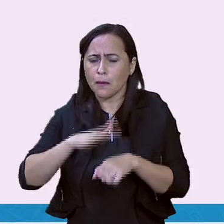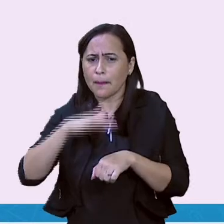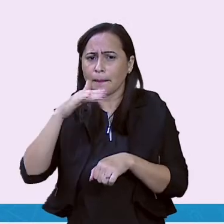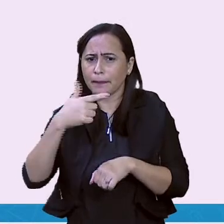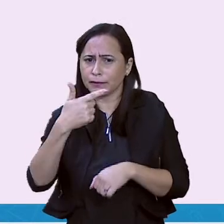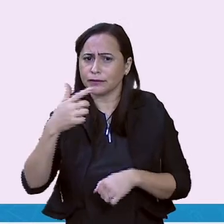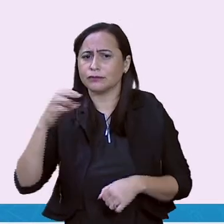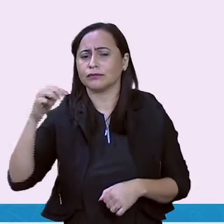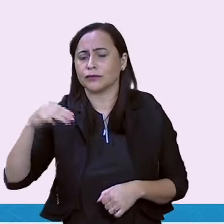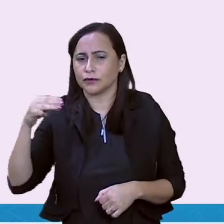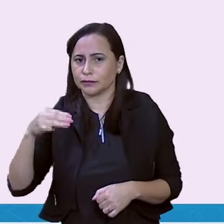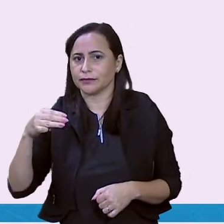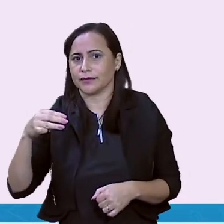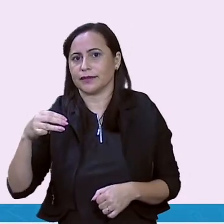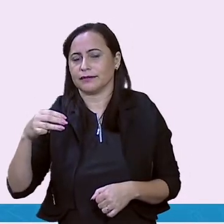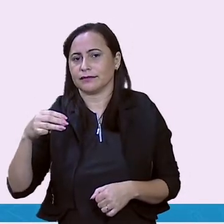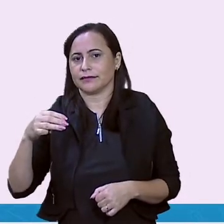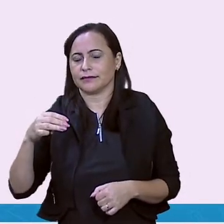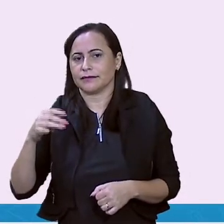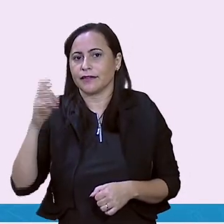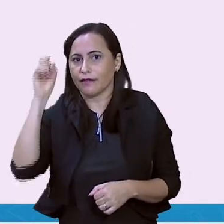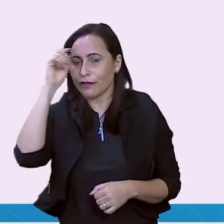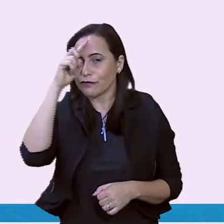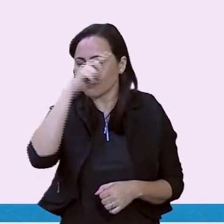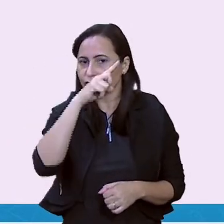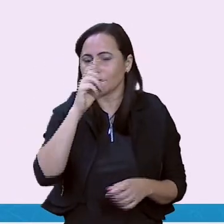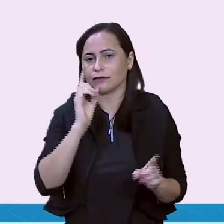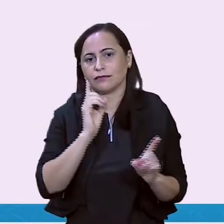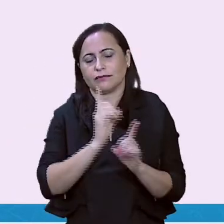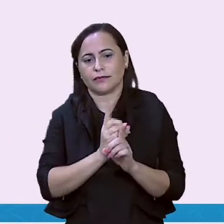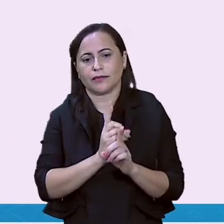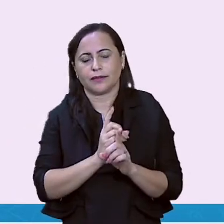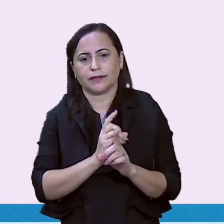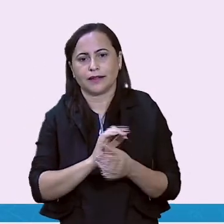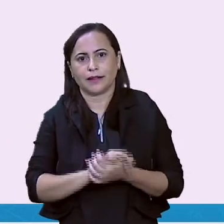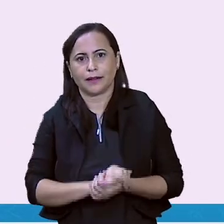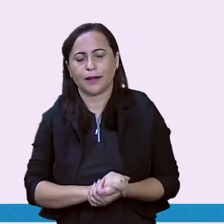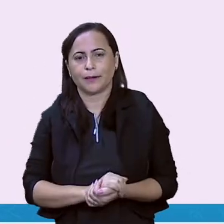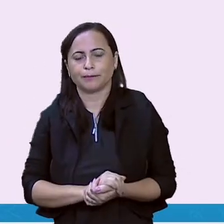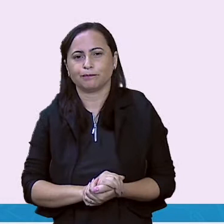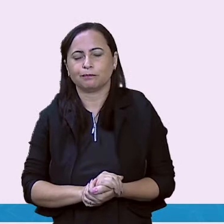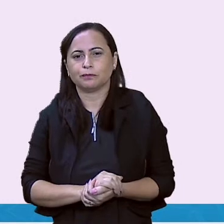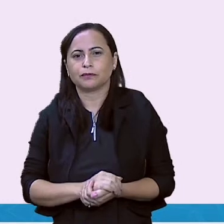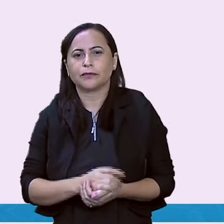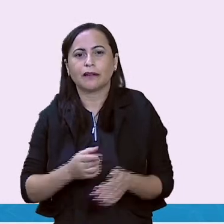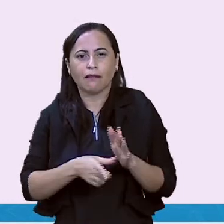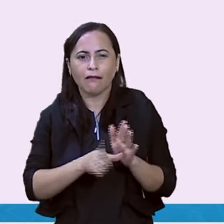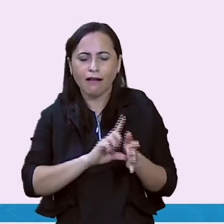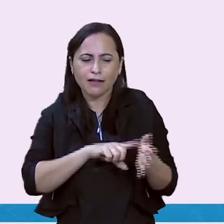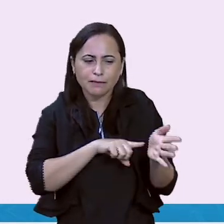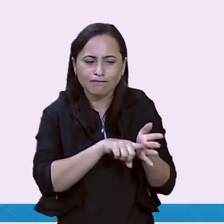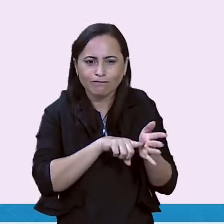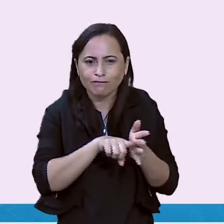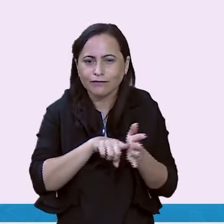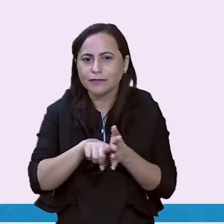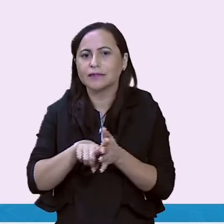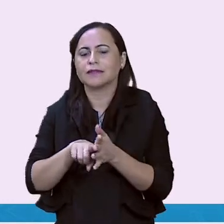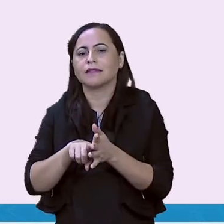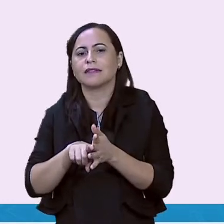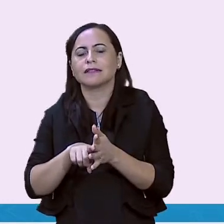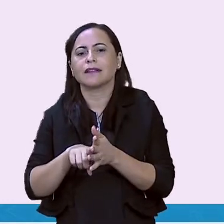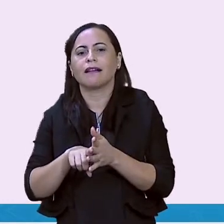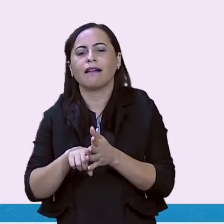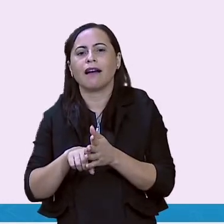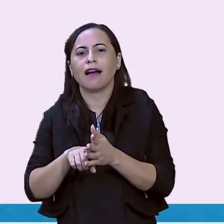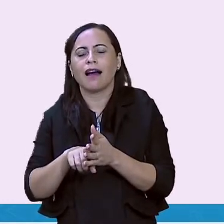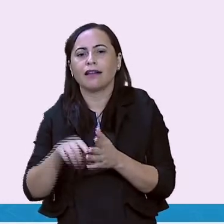da nossa altura, uns 60, uns 70, né? Fizeram um estudo aí que a população brasileira tem